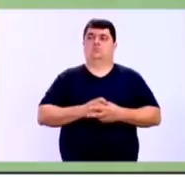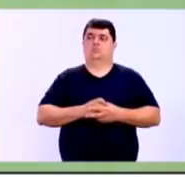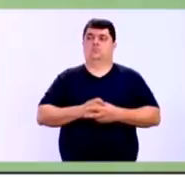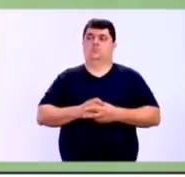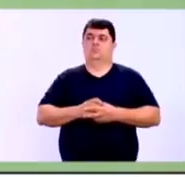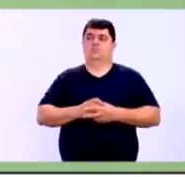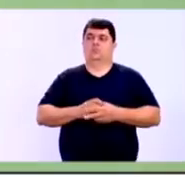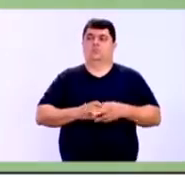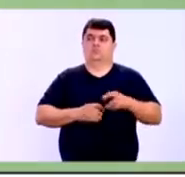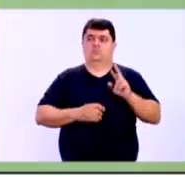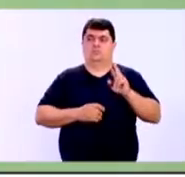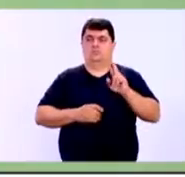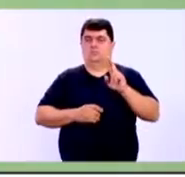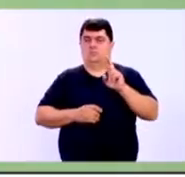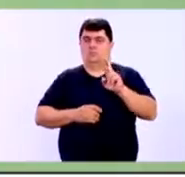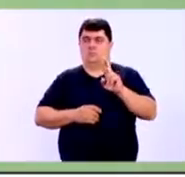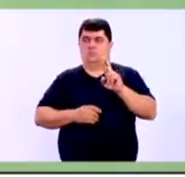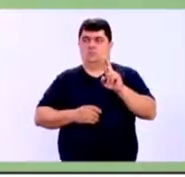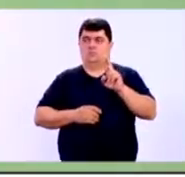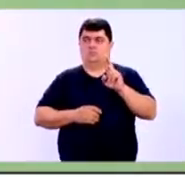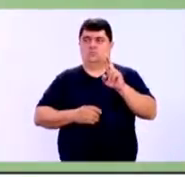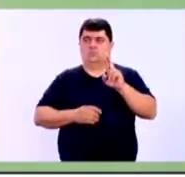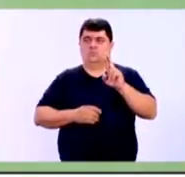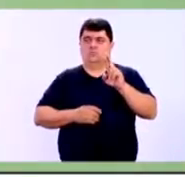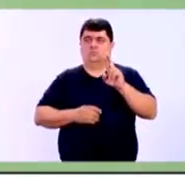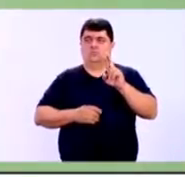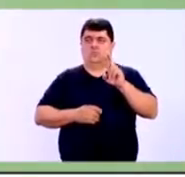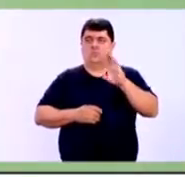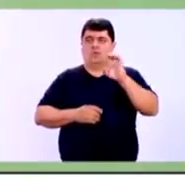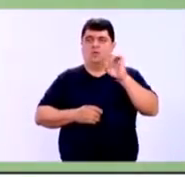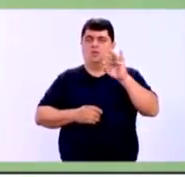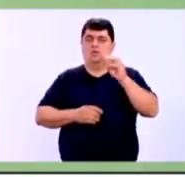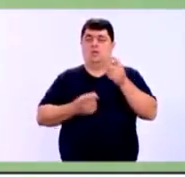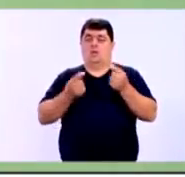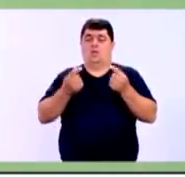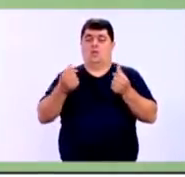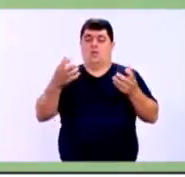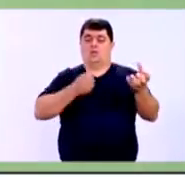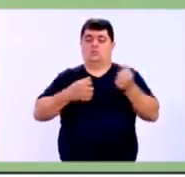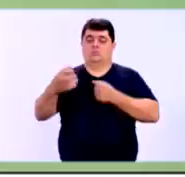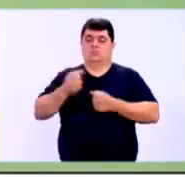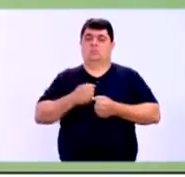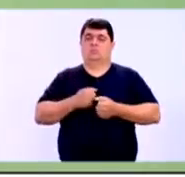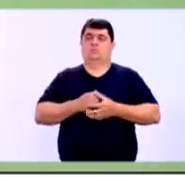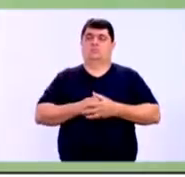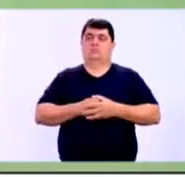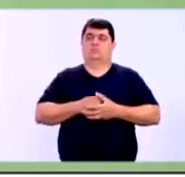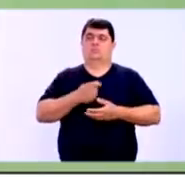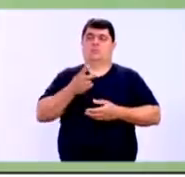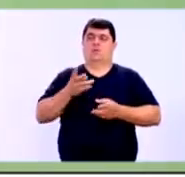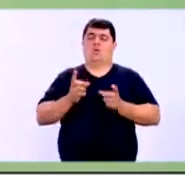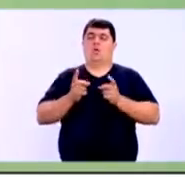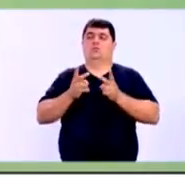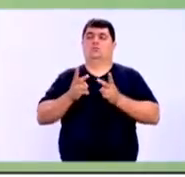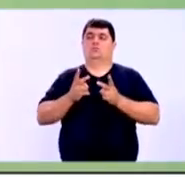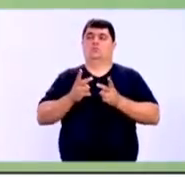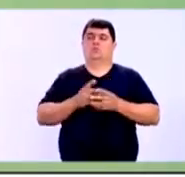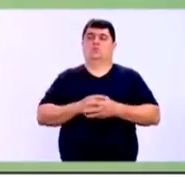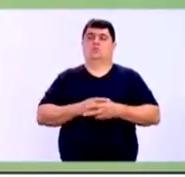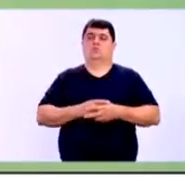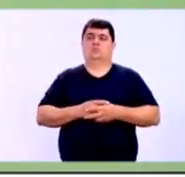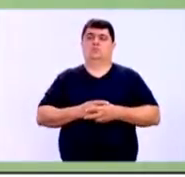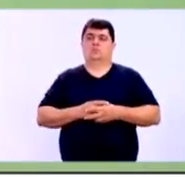Receita. O que é receita? É receita de bolo? Não, receita é quanto eu vendi, quanto que